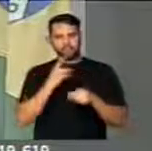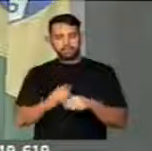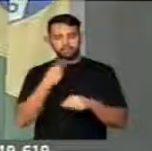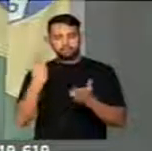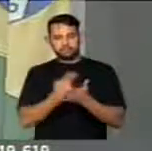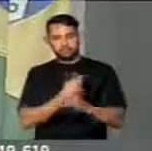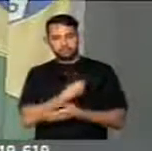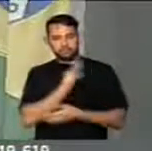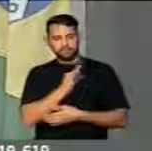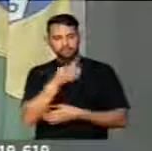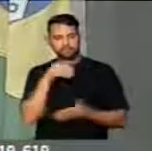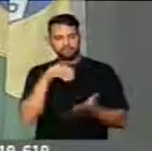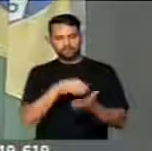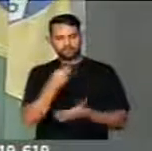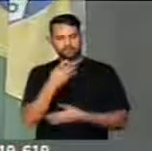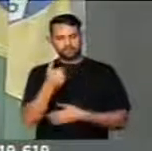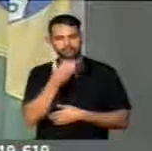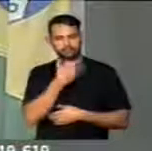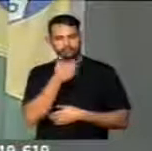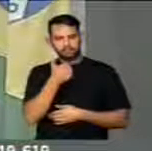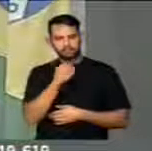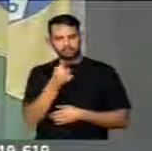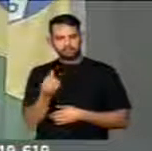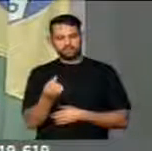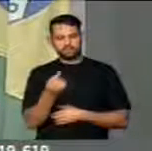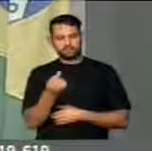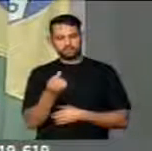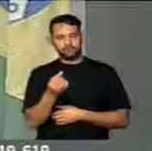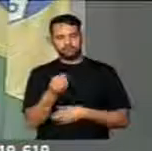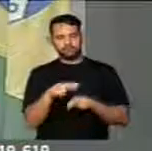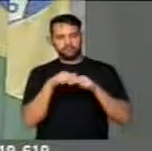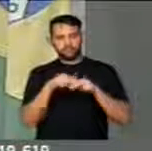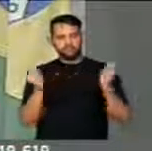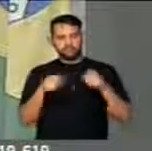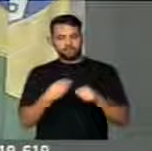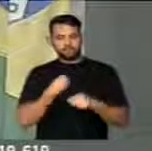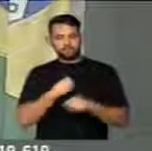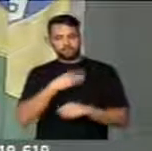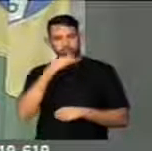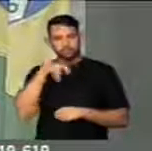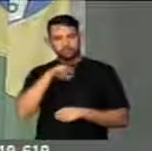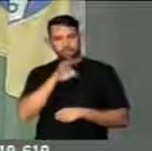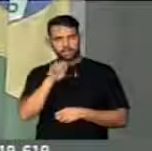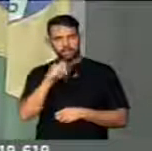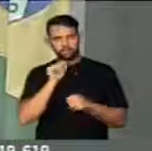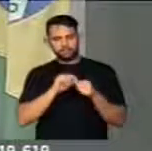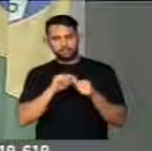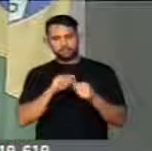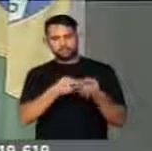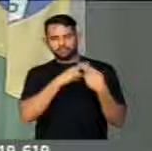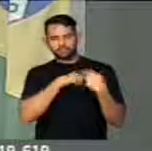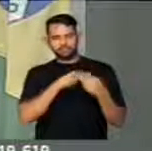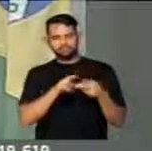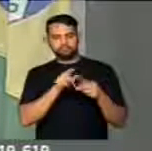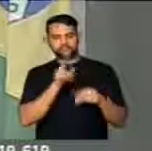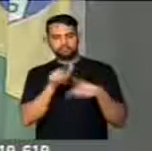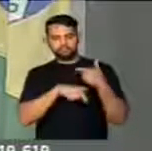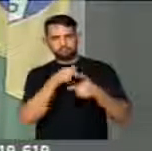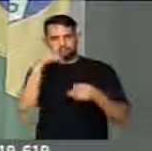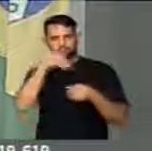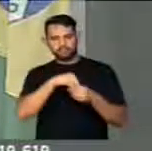da realização no Rio de Janeiro das Olimpíadas e Paralimpíadas e do maior deslocamento militar já feito no Brasil. Se